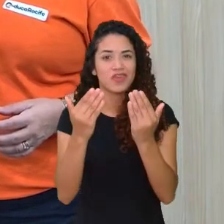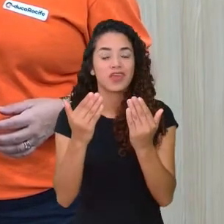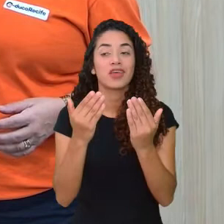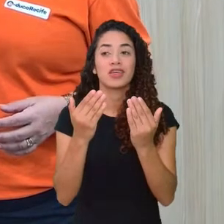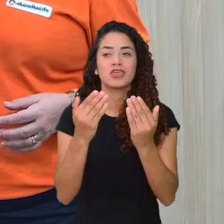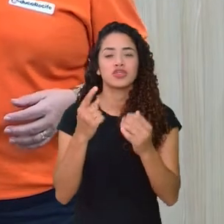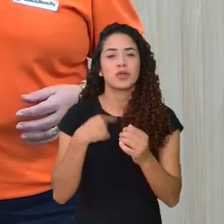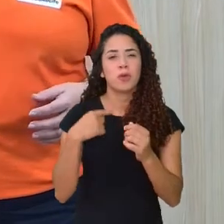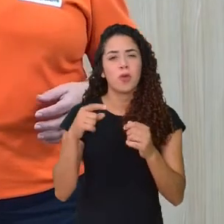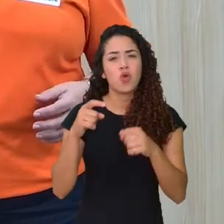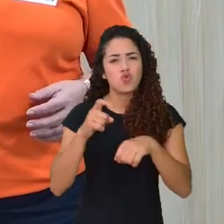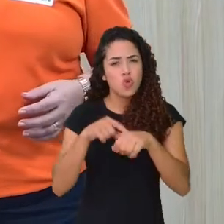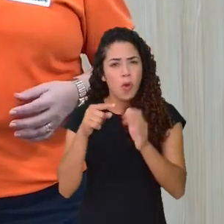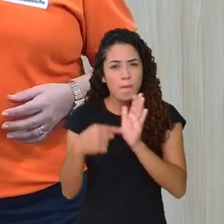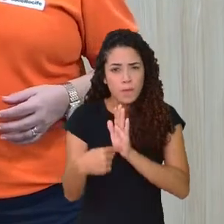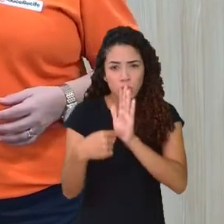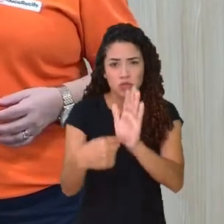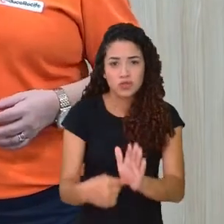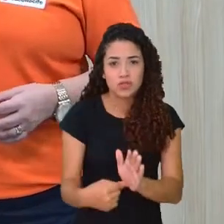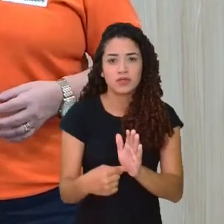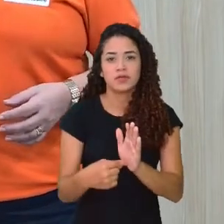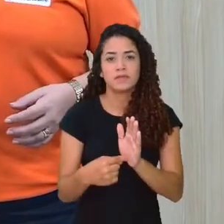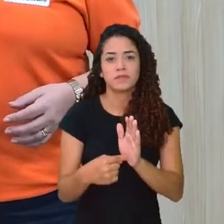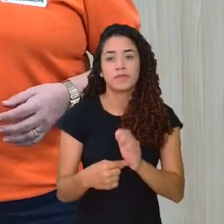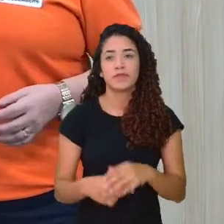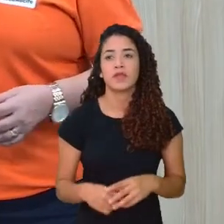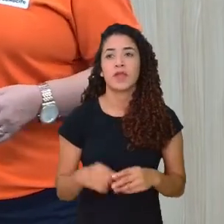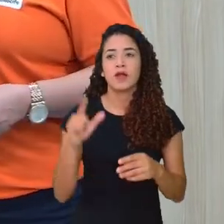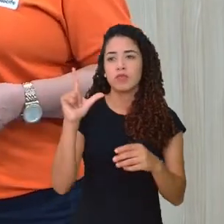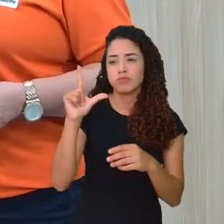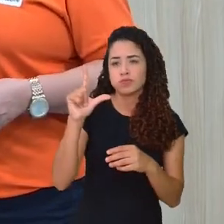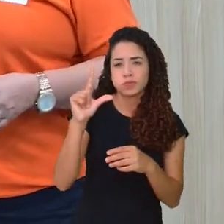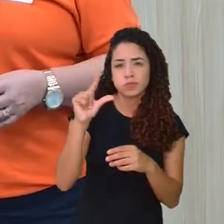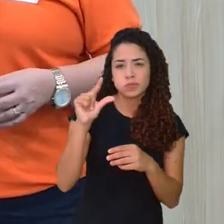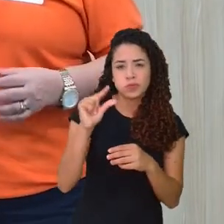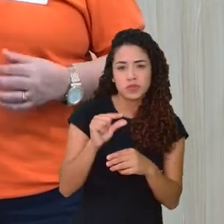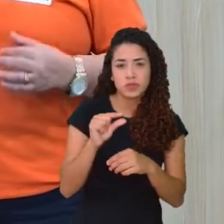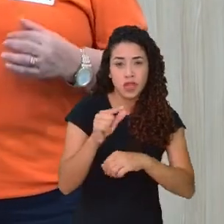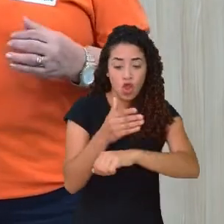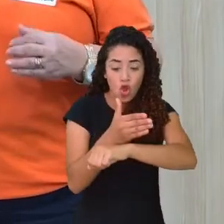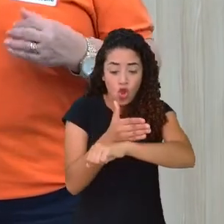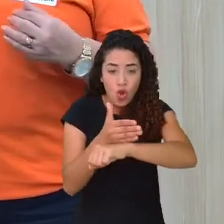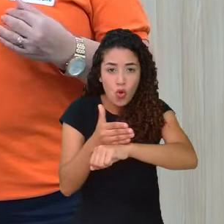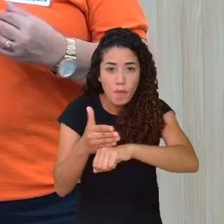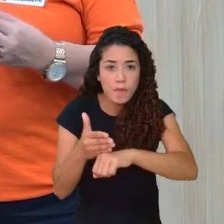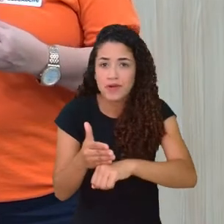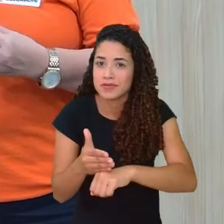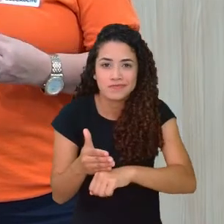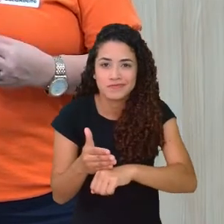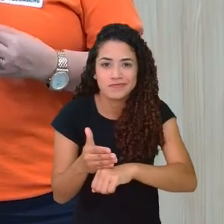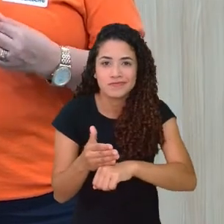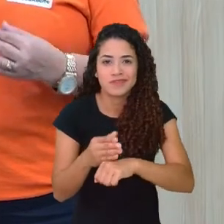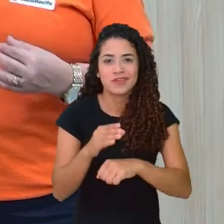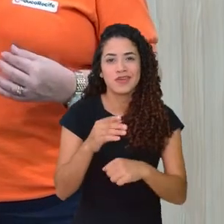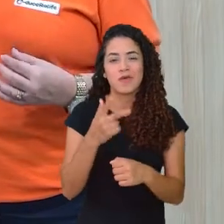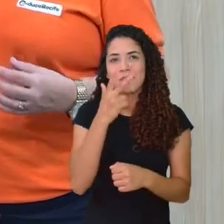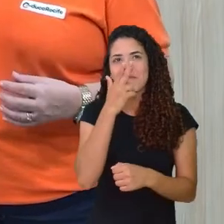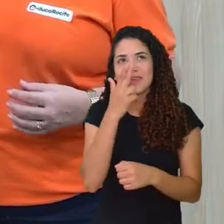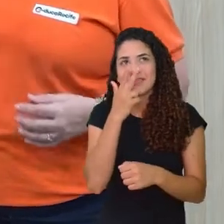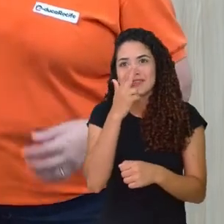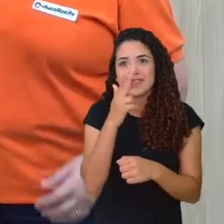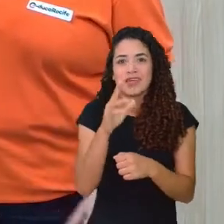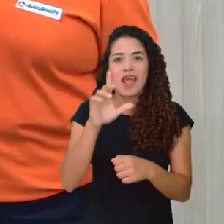eu estou apontando, essa esclerótica, ela perde um pouco essa questão dessa cor branca e ela fica mais leitosa a